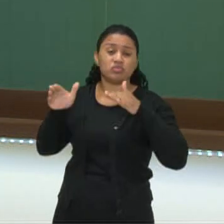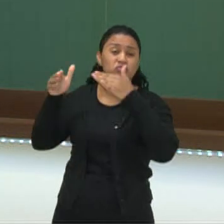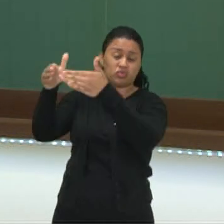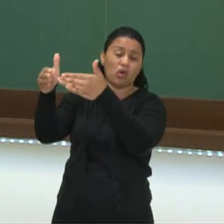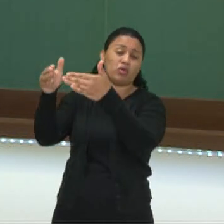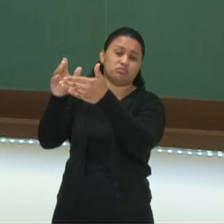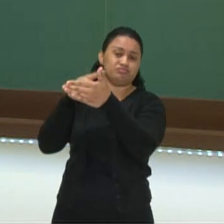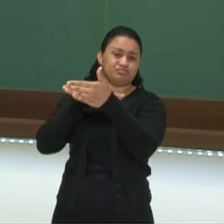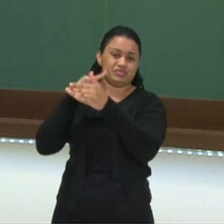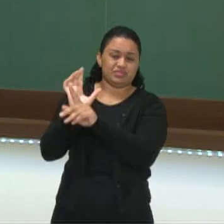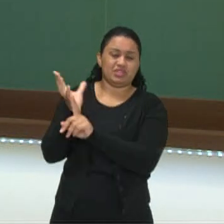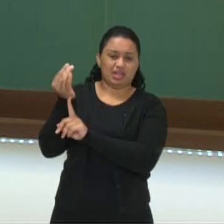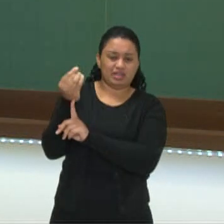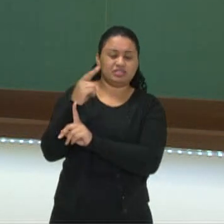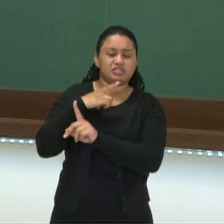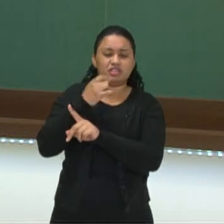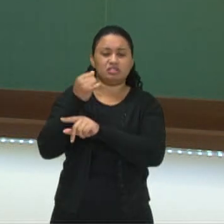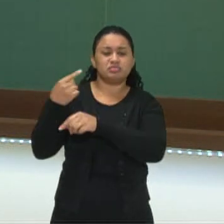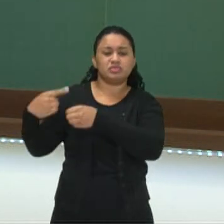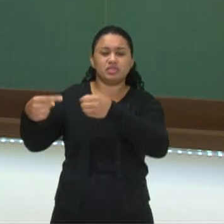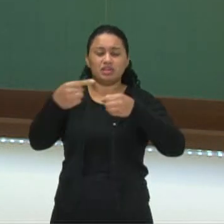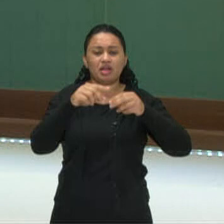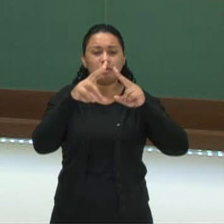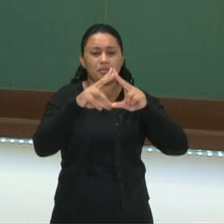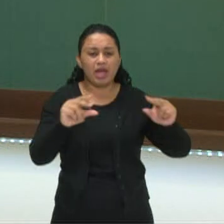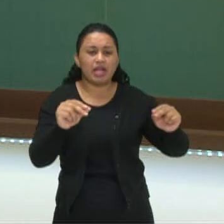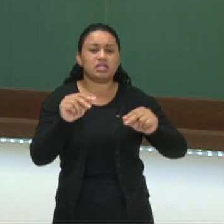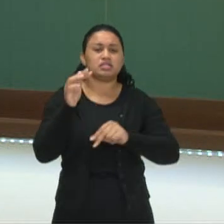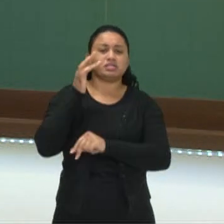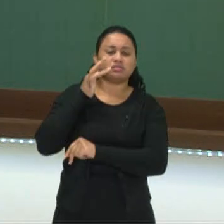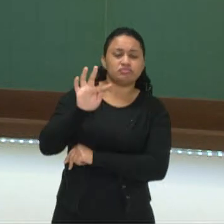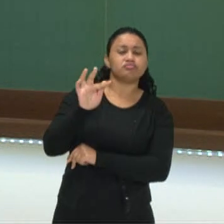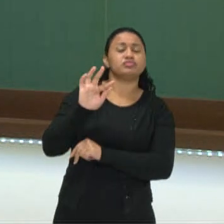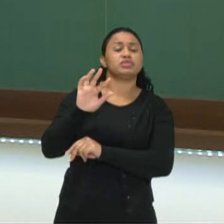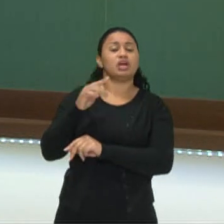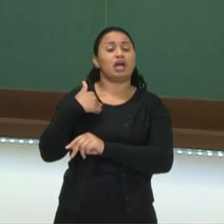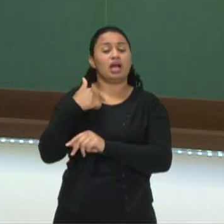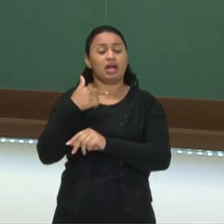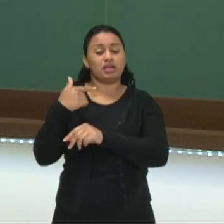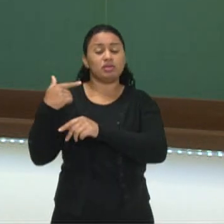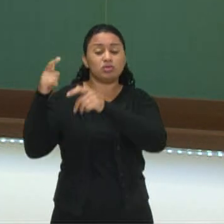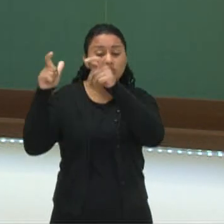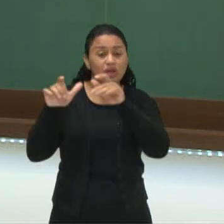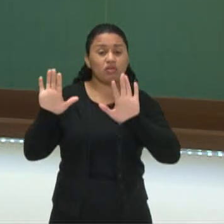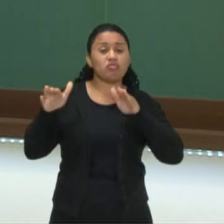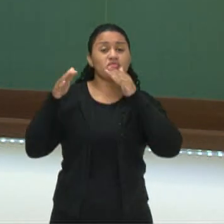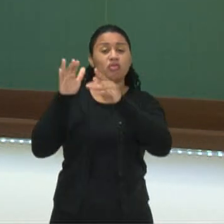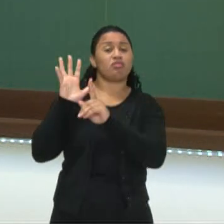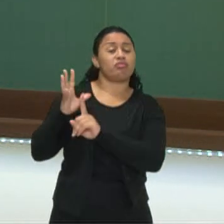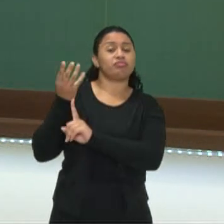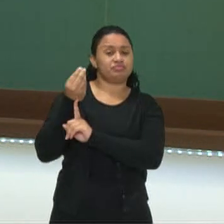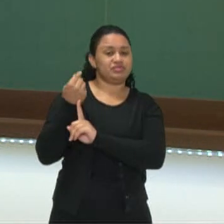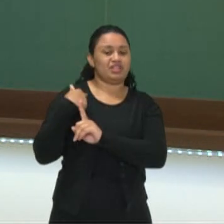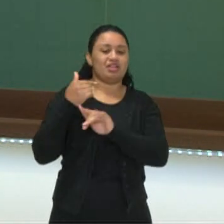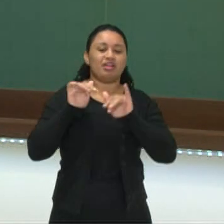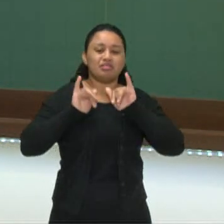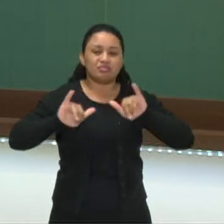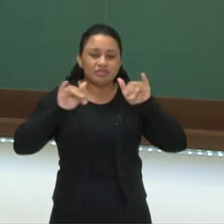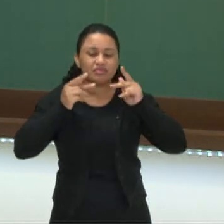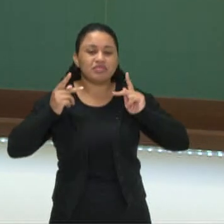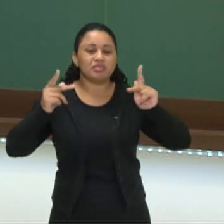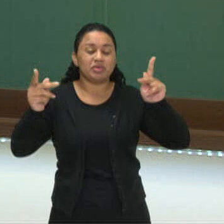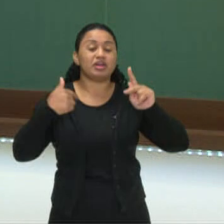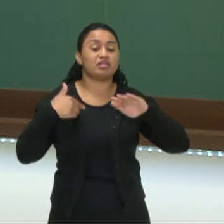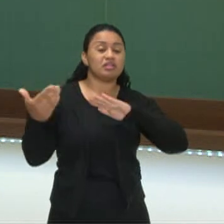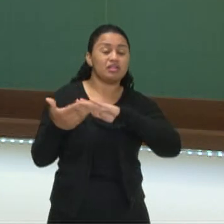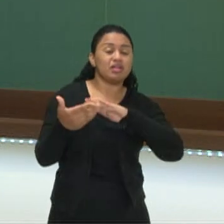Florença, nós temos aquelas capitais, nós temos Paris, nós temos a França em si, as grandes capitais da arte. Ela vai se propagando, vai propagando a ópera, vai propagando o balé, vai